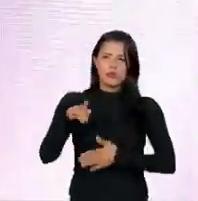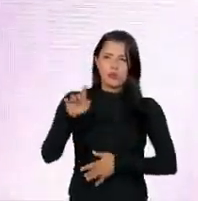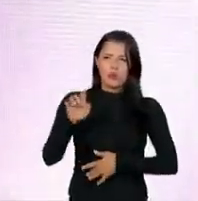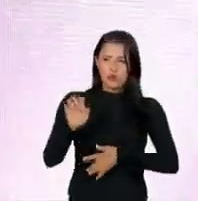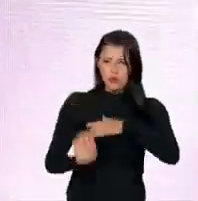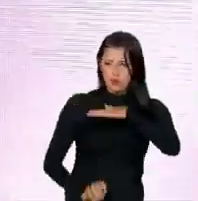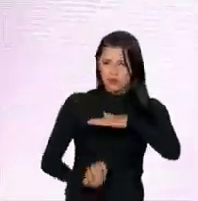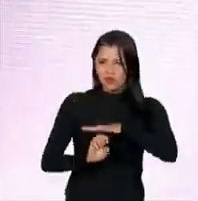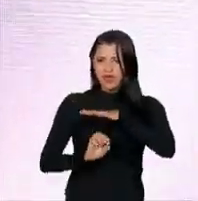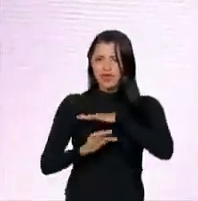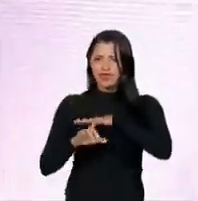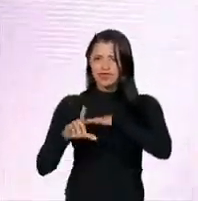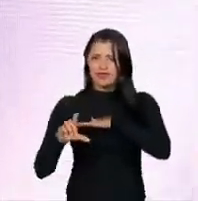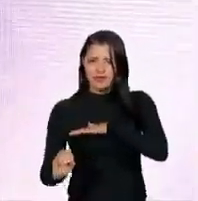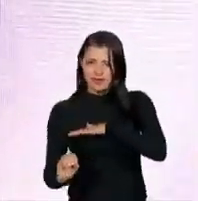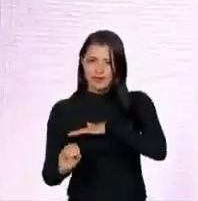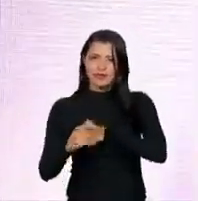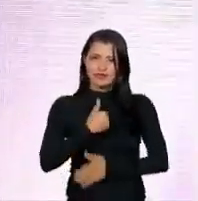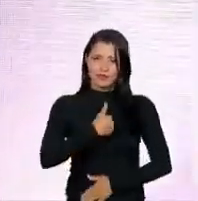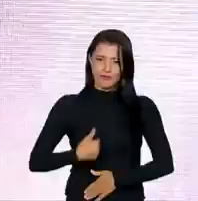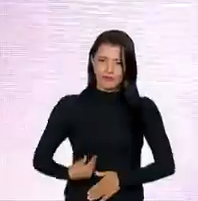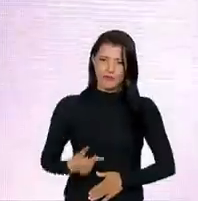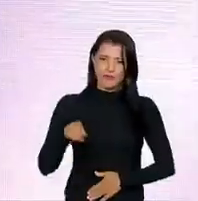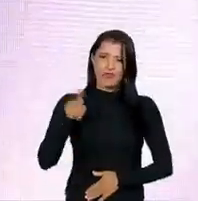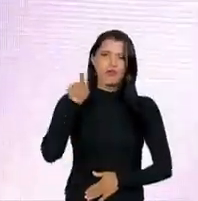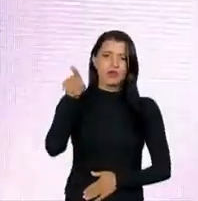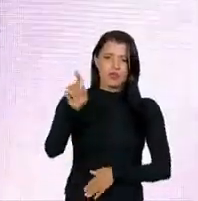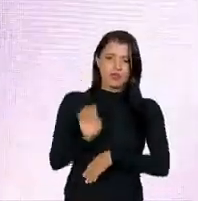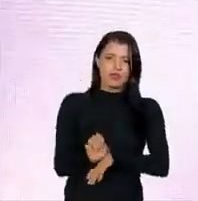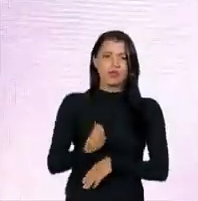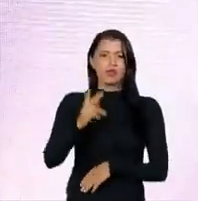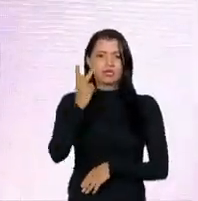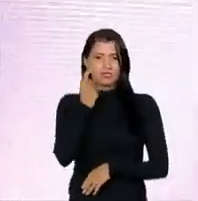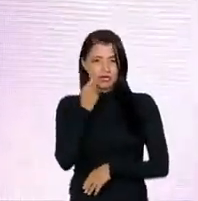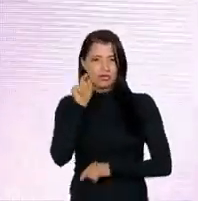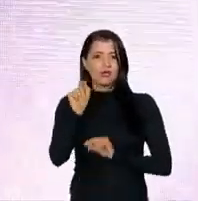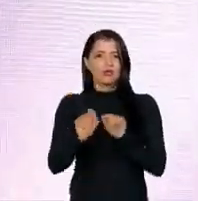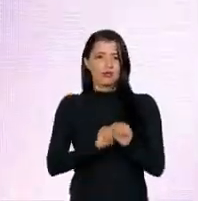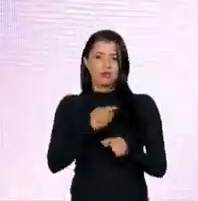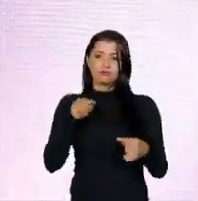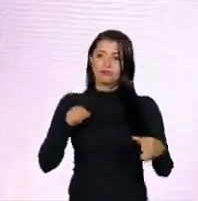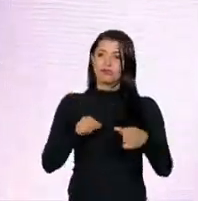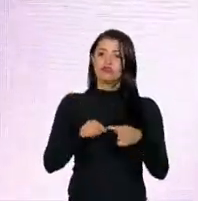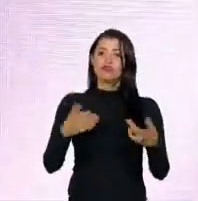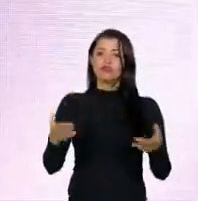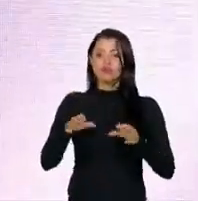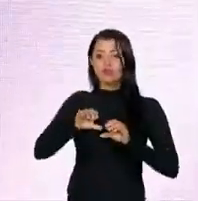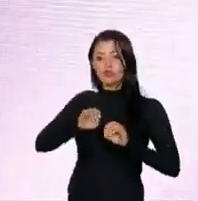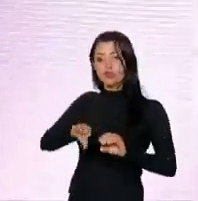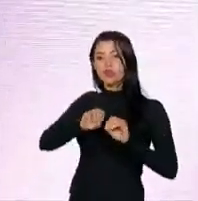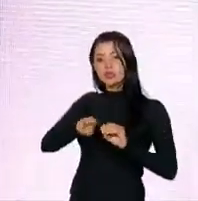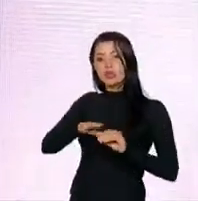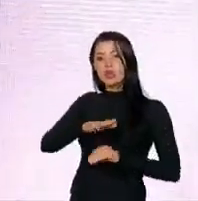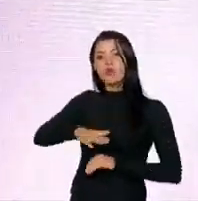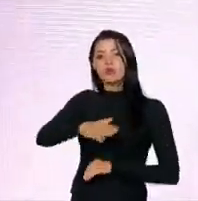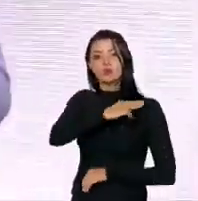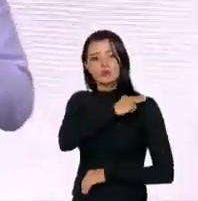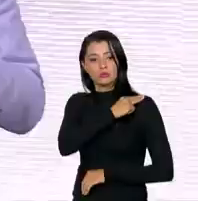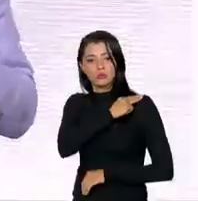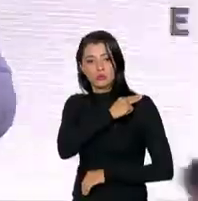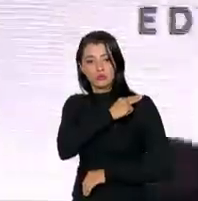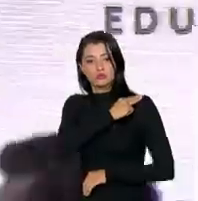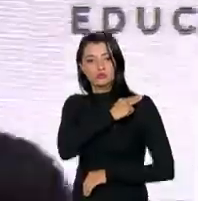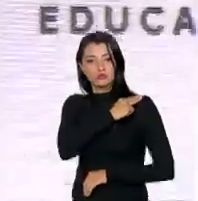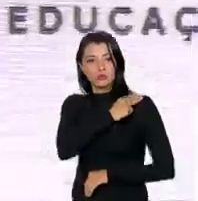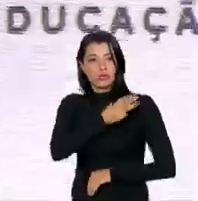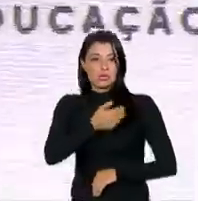a nível de governo do Estado, lá no Ceará, era educação no ensino médio. Quase